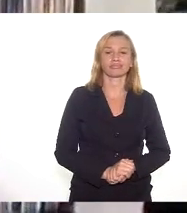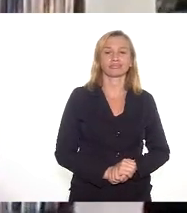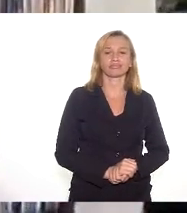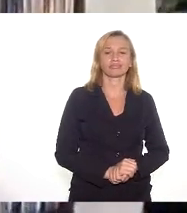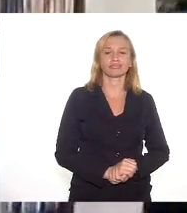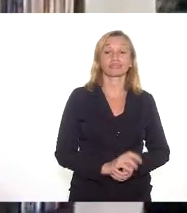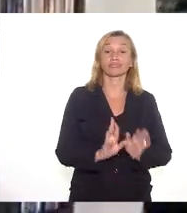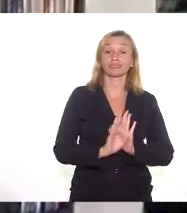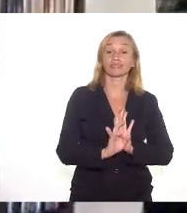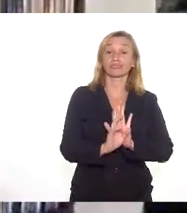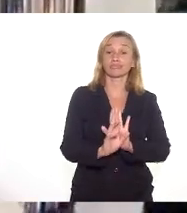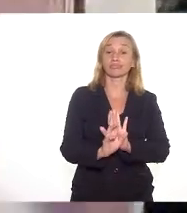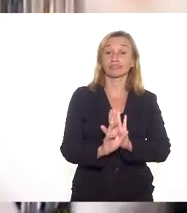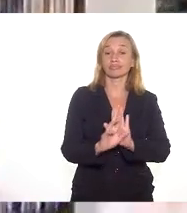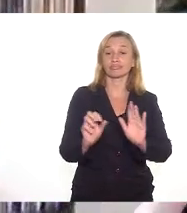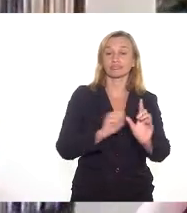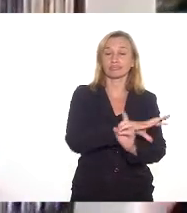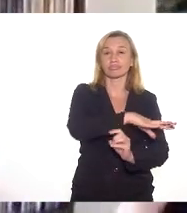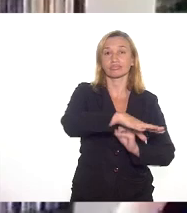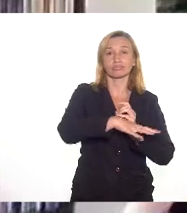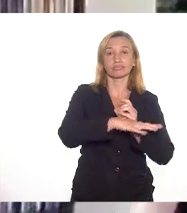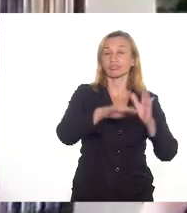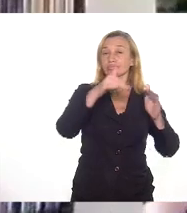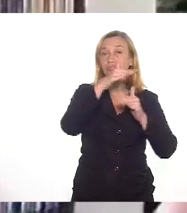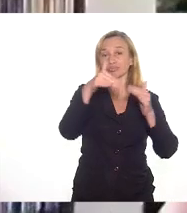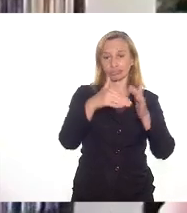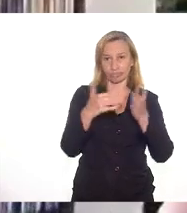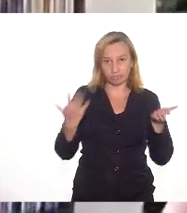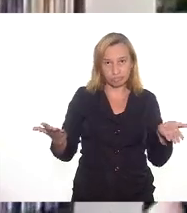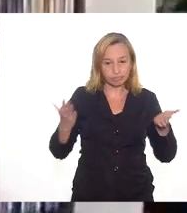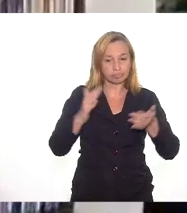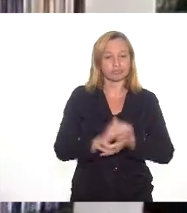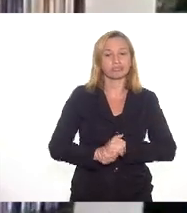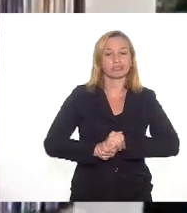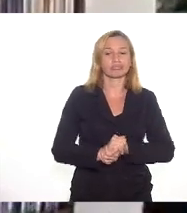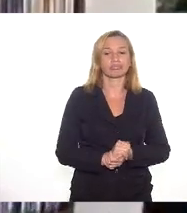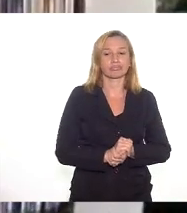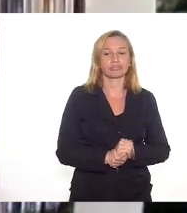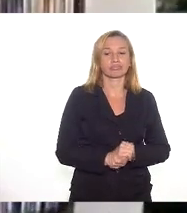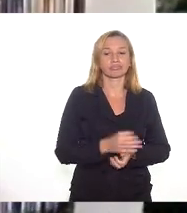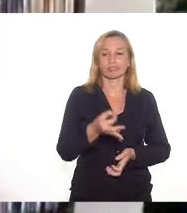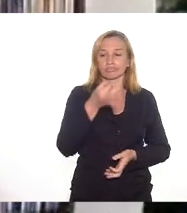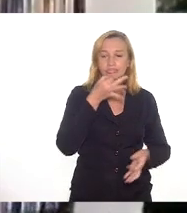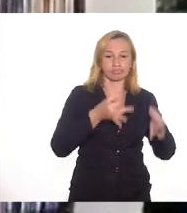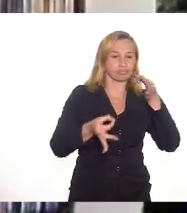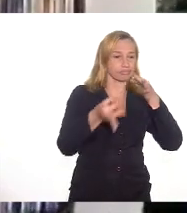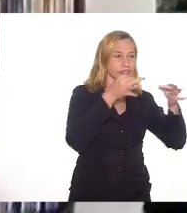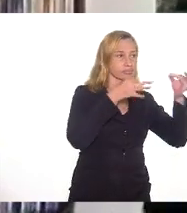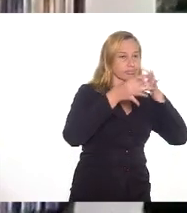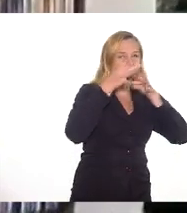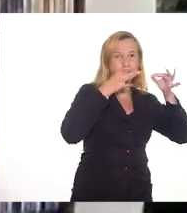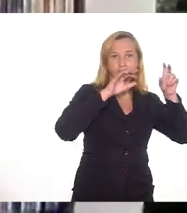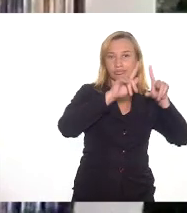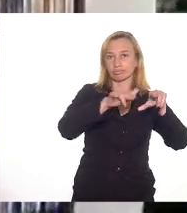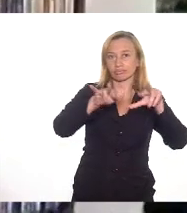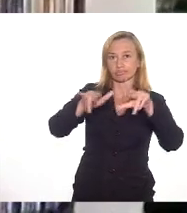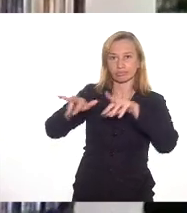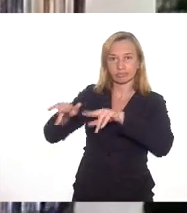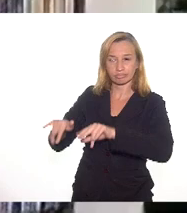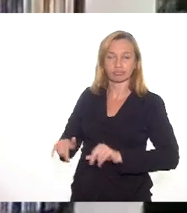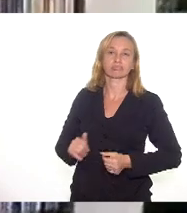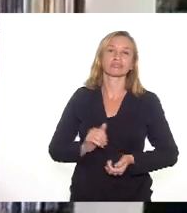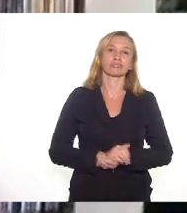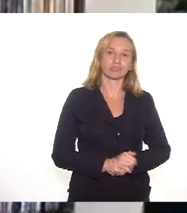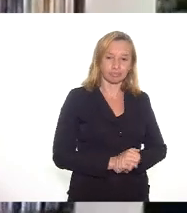composição representa a sociedade como um todo. Então, as opiniões são as mais diversas